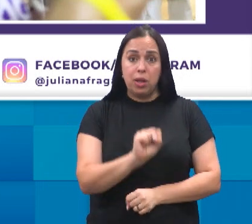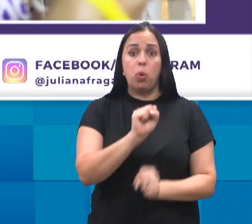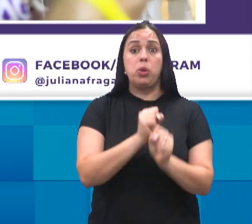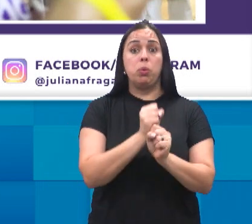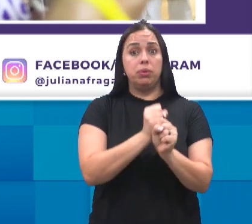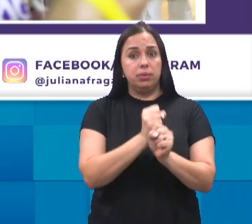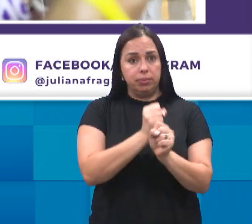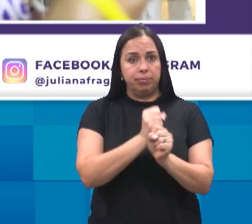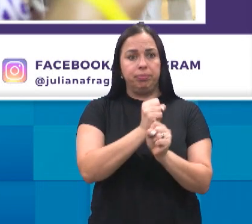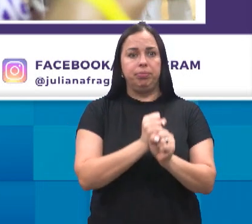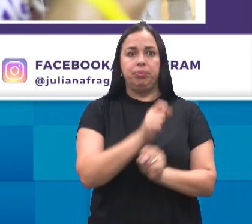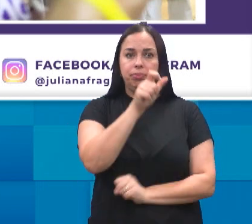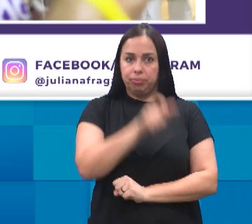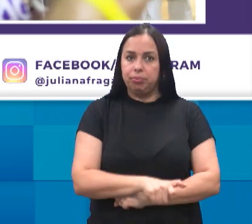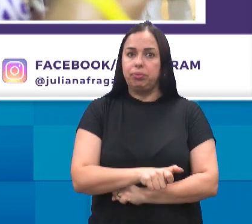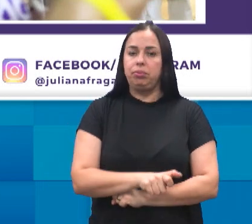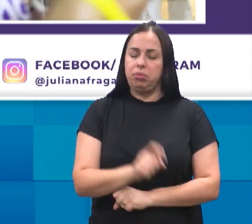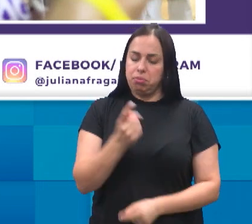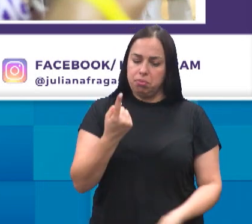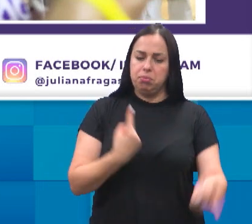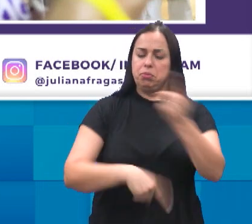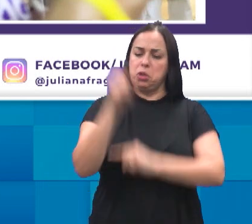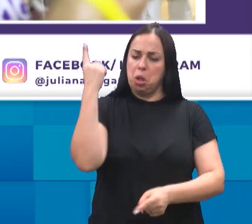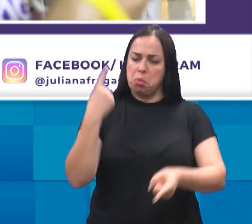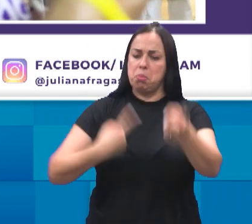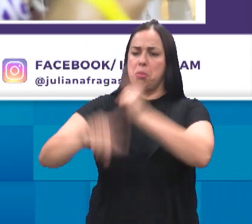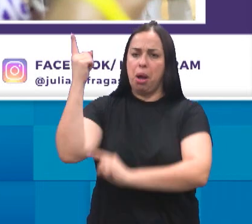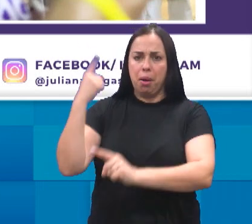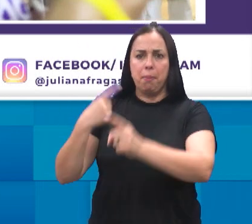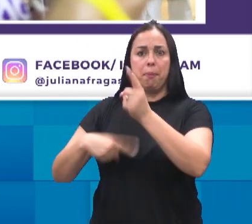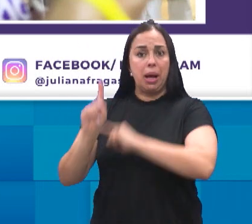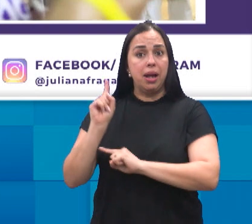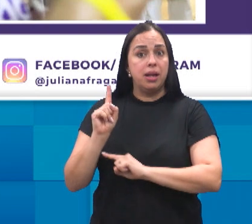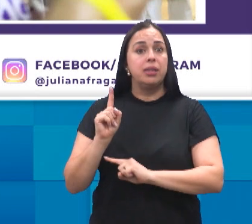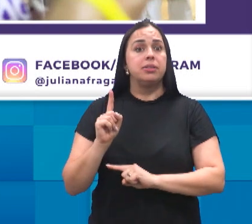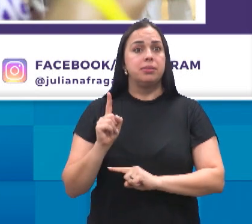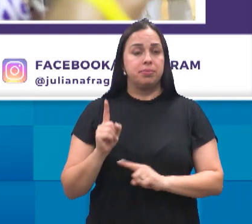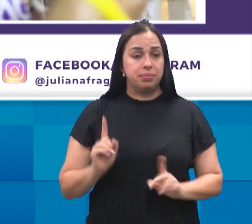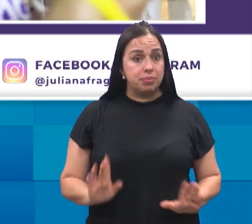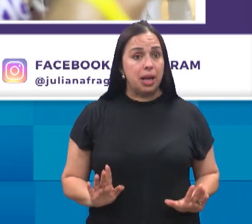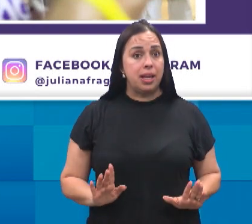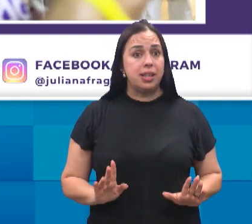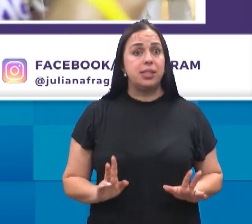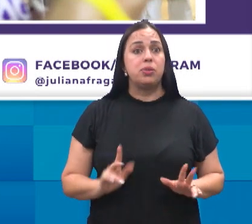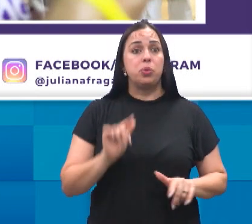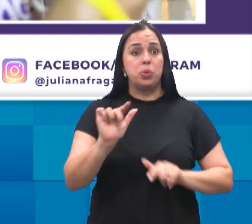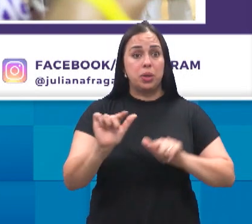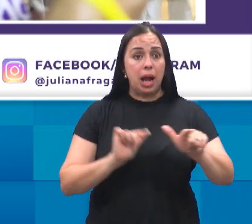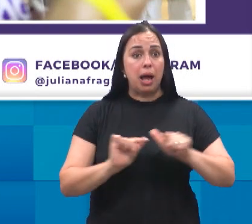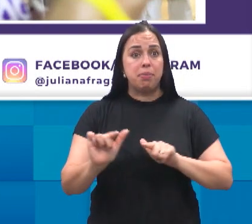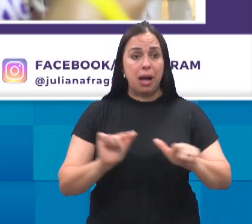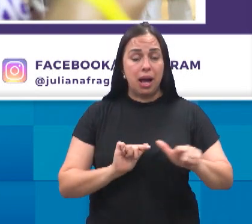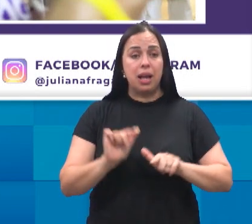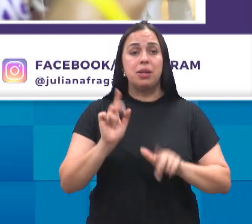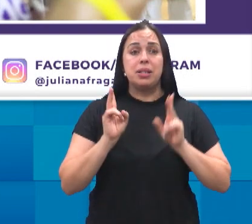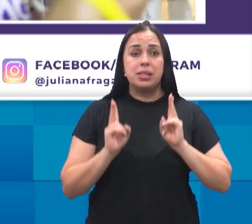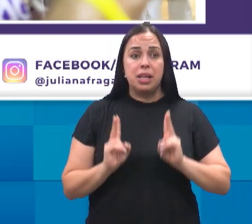anos, mestre Lobão vem superando os desafios de se viver de capoeira. Mas como seu trabalho consegue, a cada